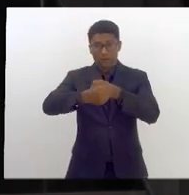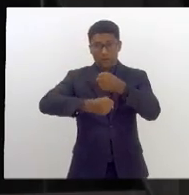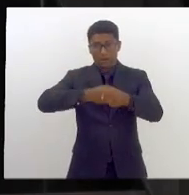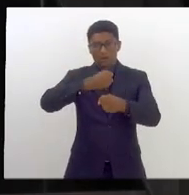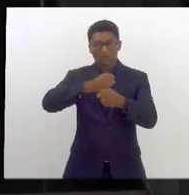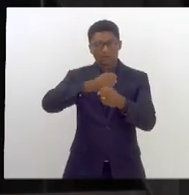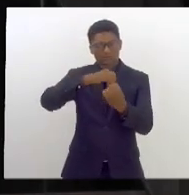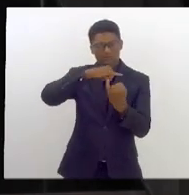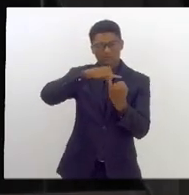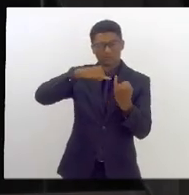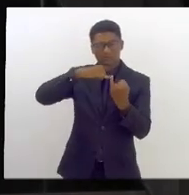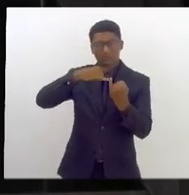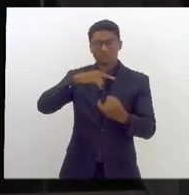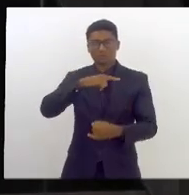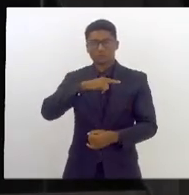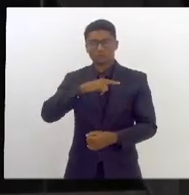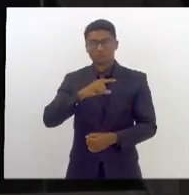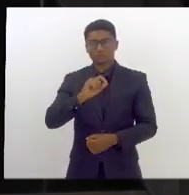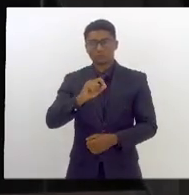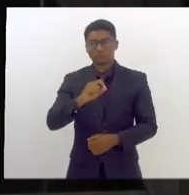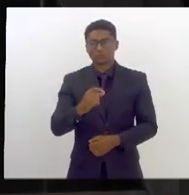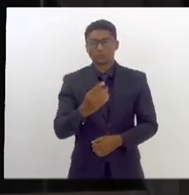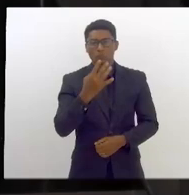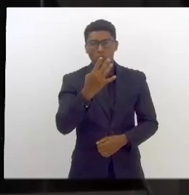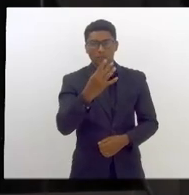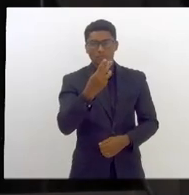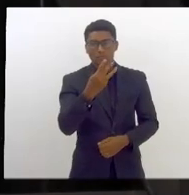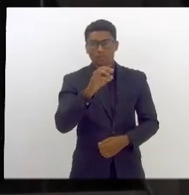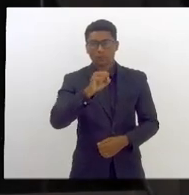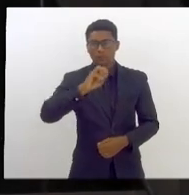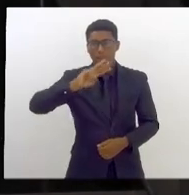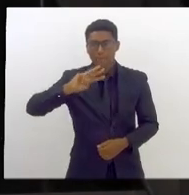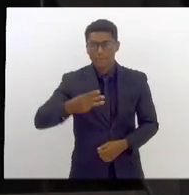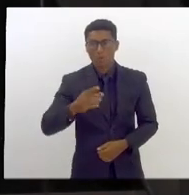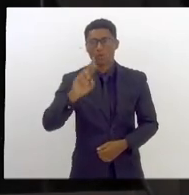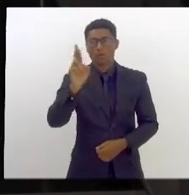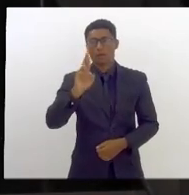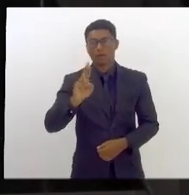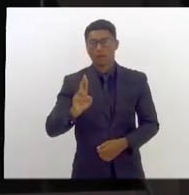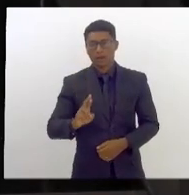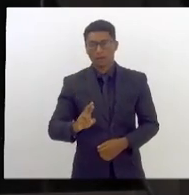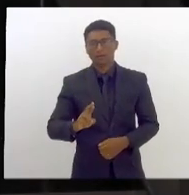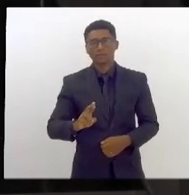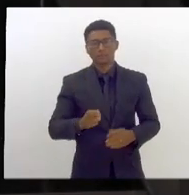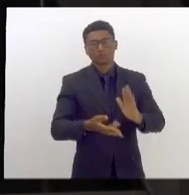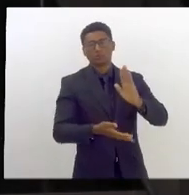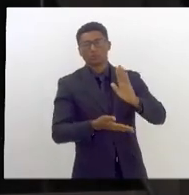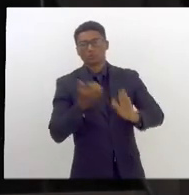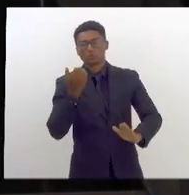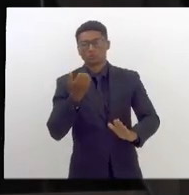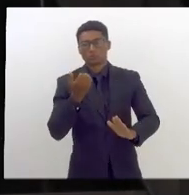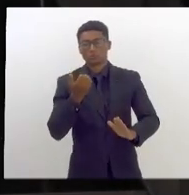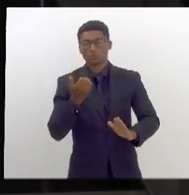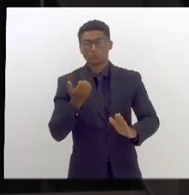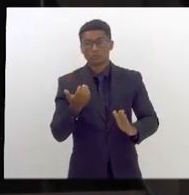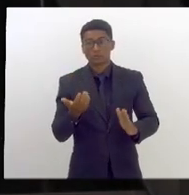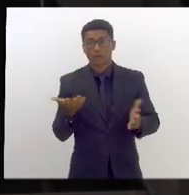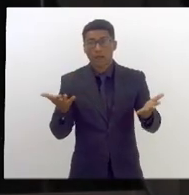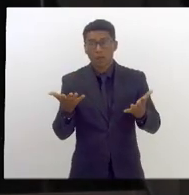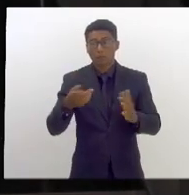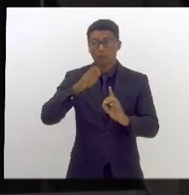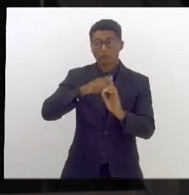de 438 milhões de reais não satisfeitos agora em